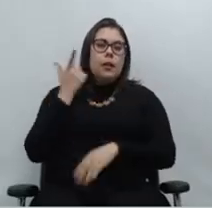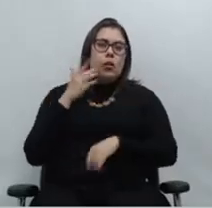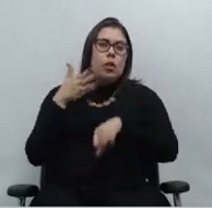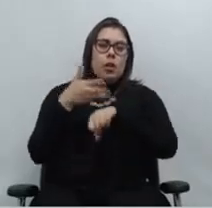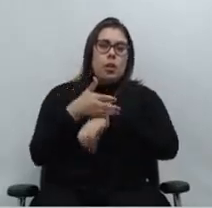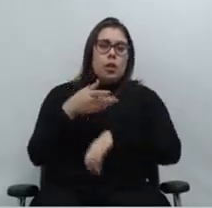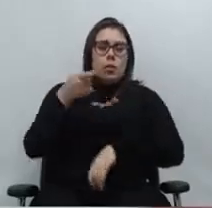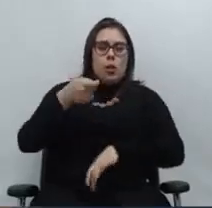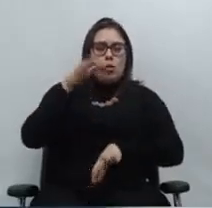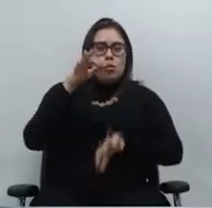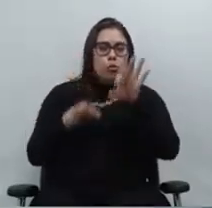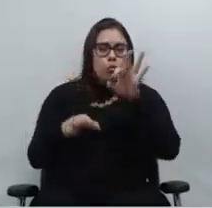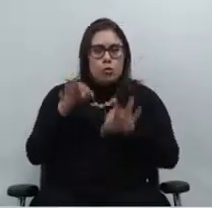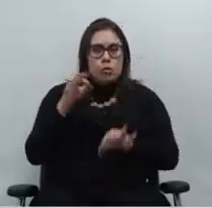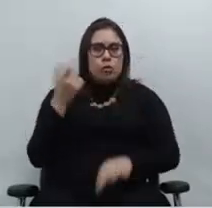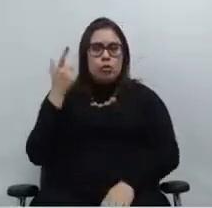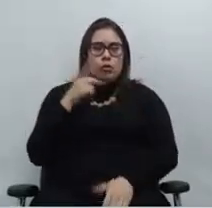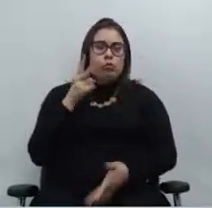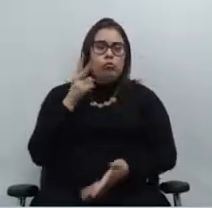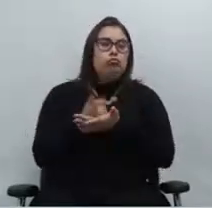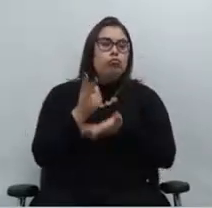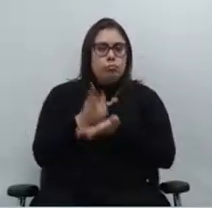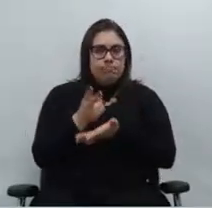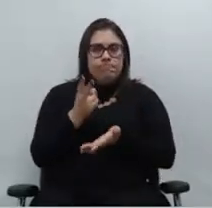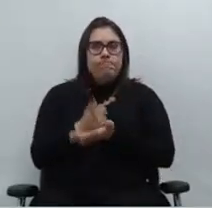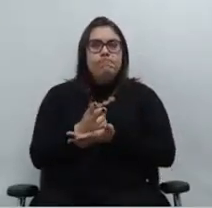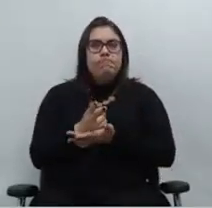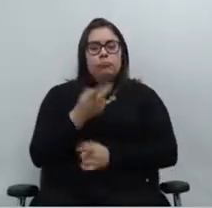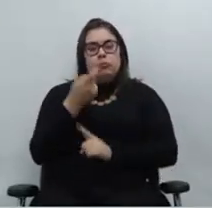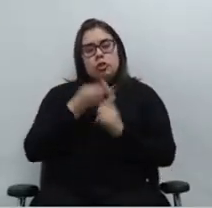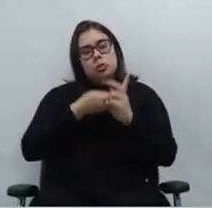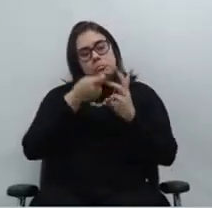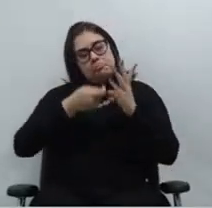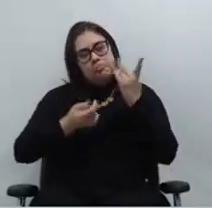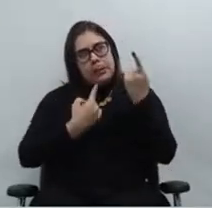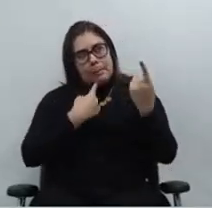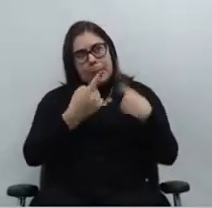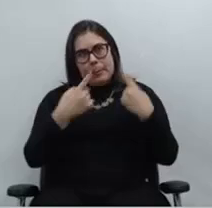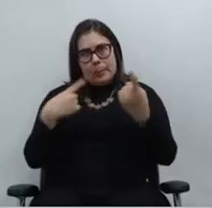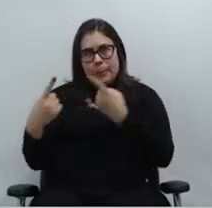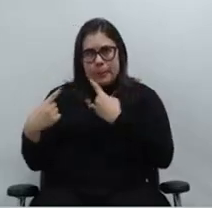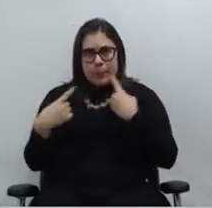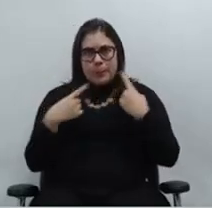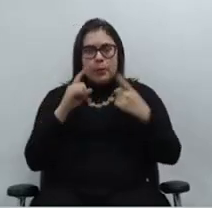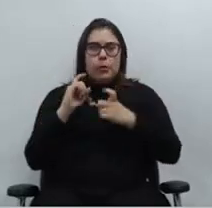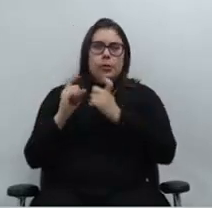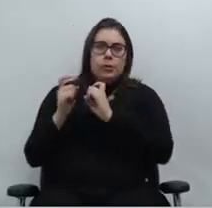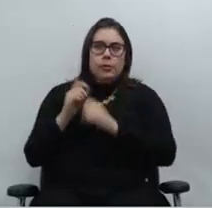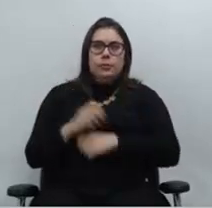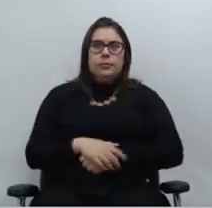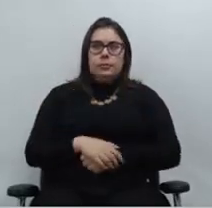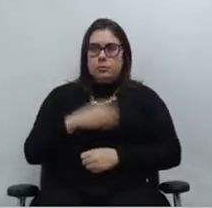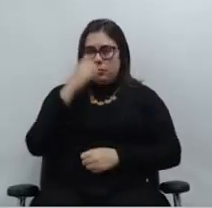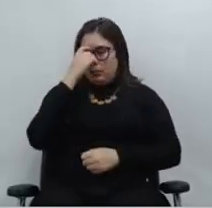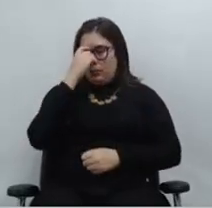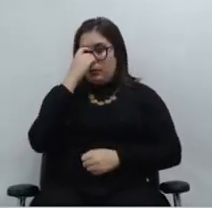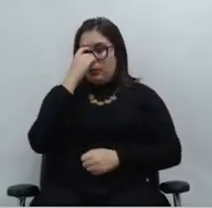relevância que seguiremos conversando nos próximos meses. Com relação às manifestações do